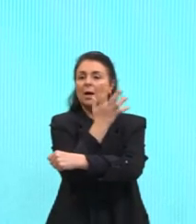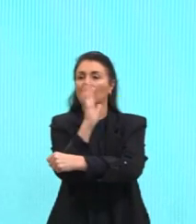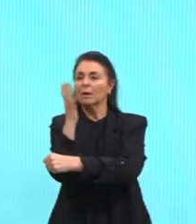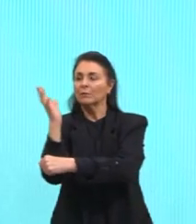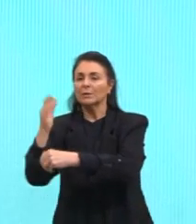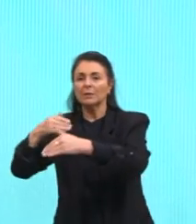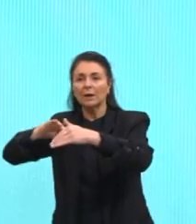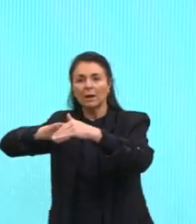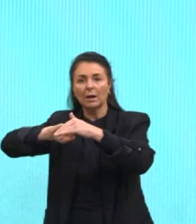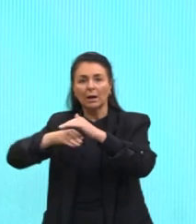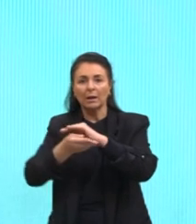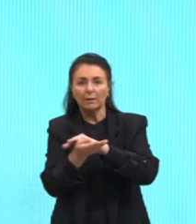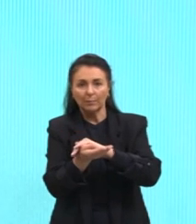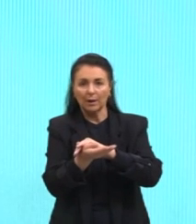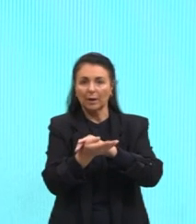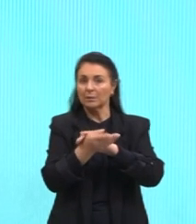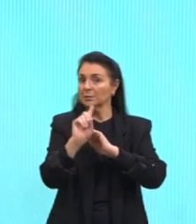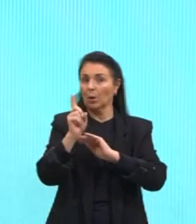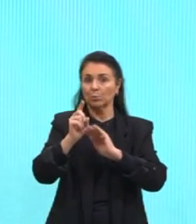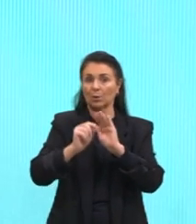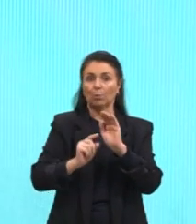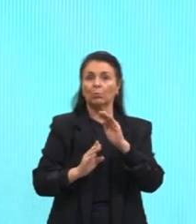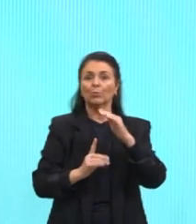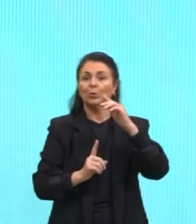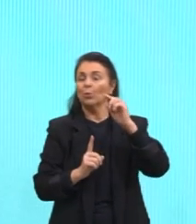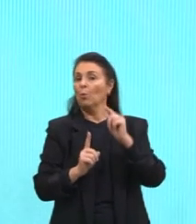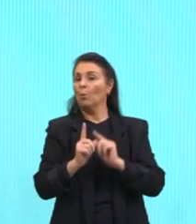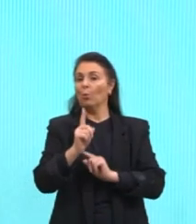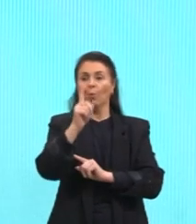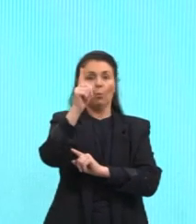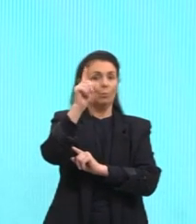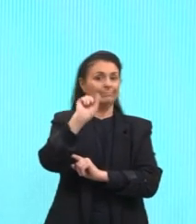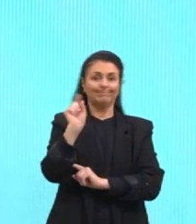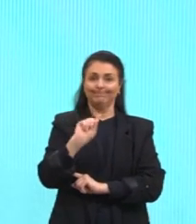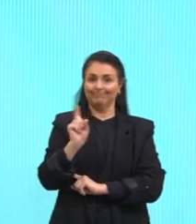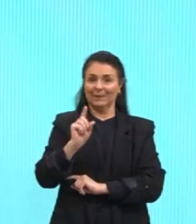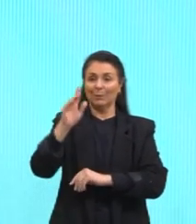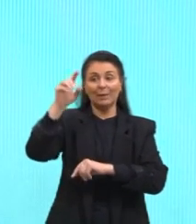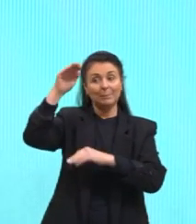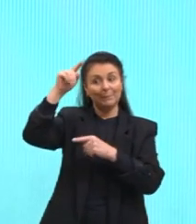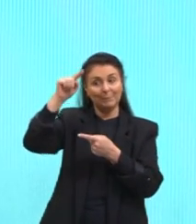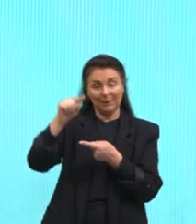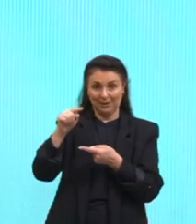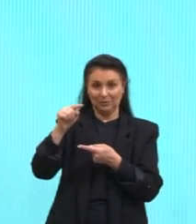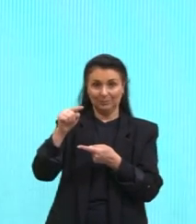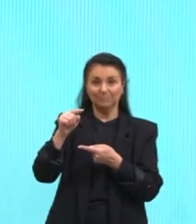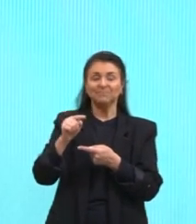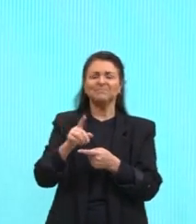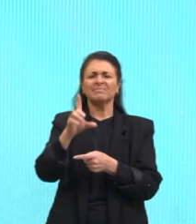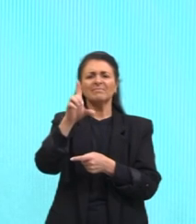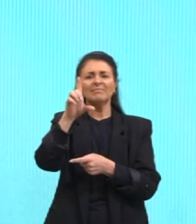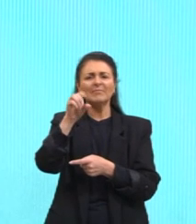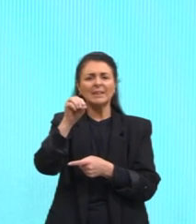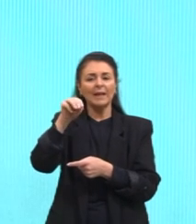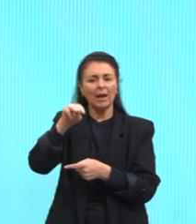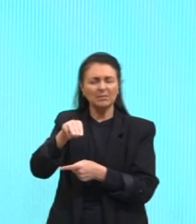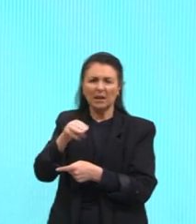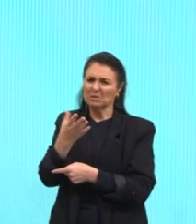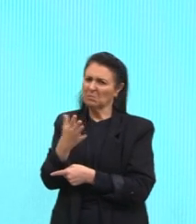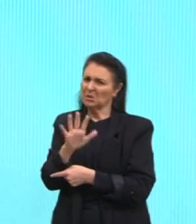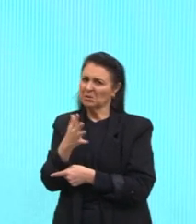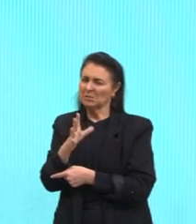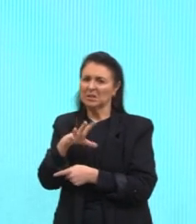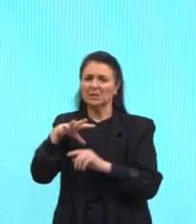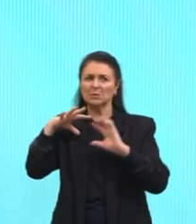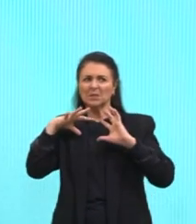adaptadas por exemplo não é a árvore muito grande né gurizada lá ela deve ser baixinha né alguns poucos metros 10 metros no máximo tudo